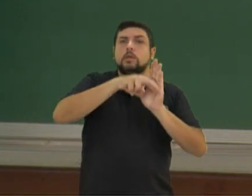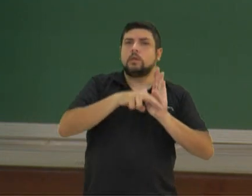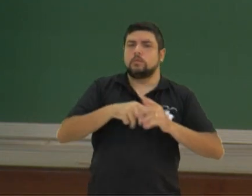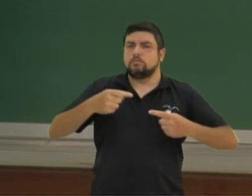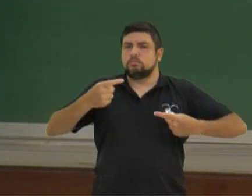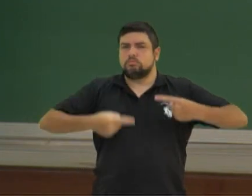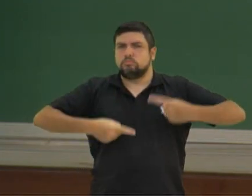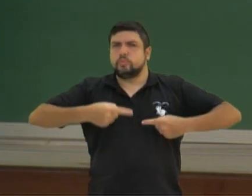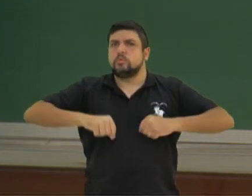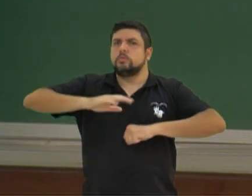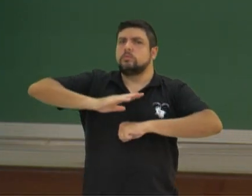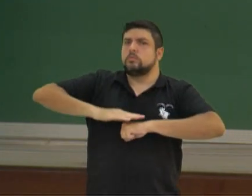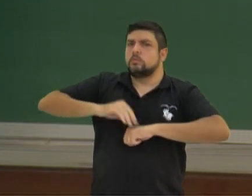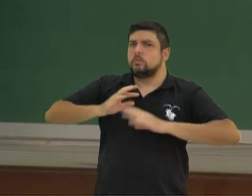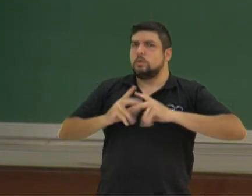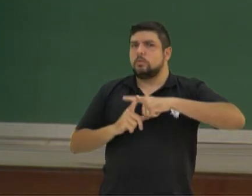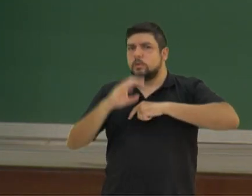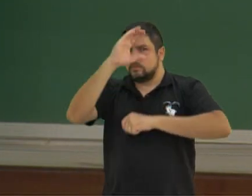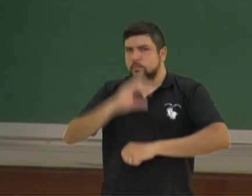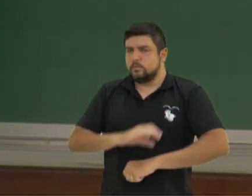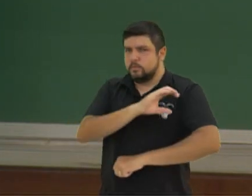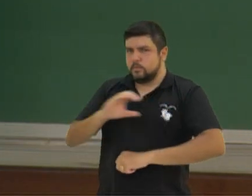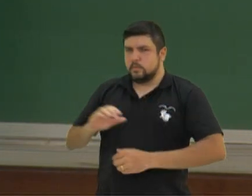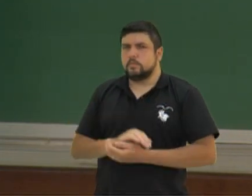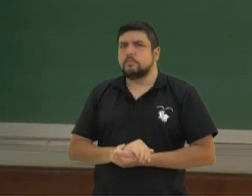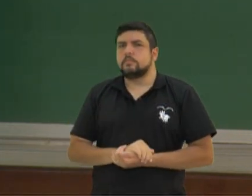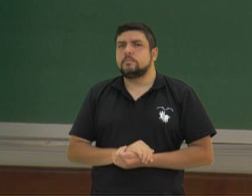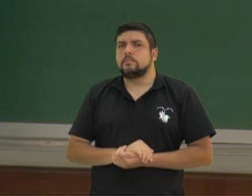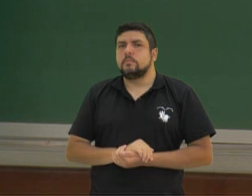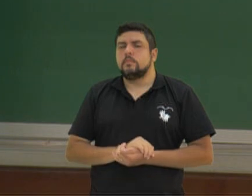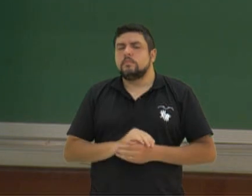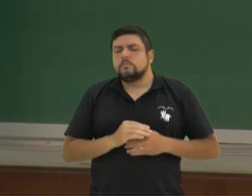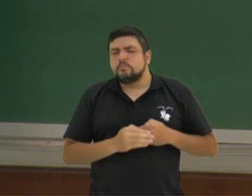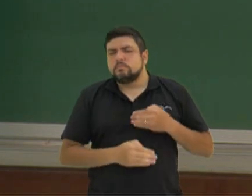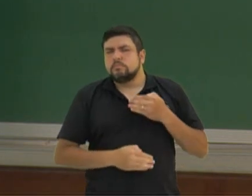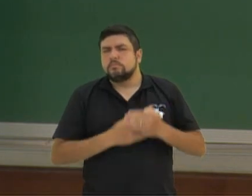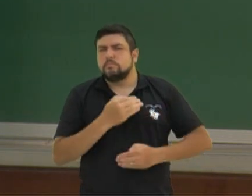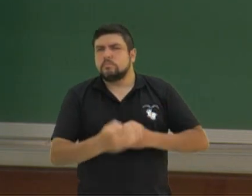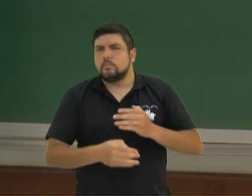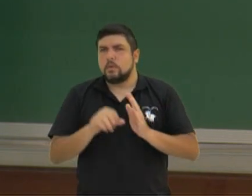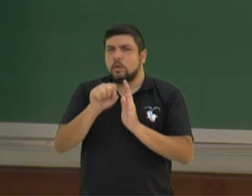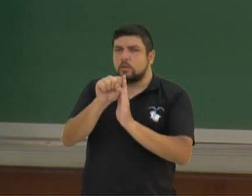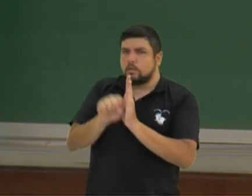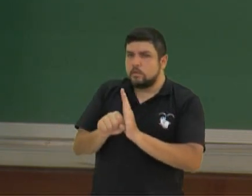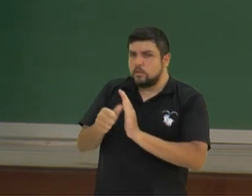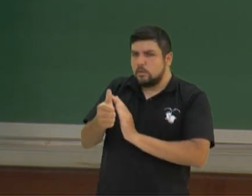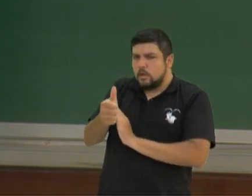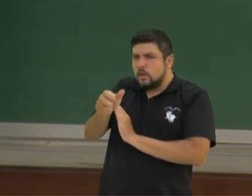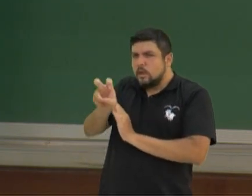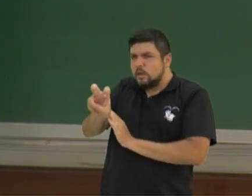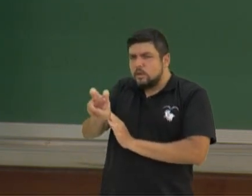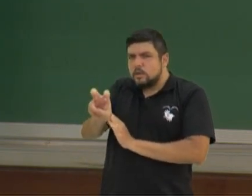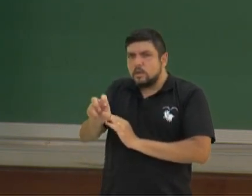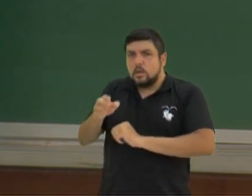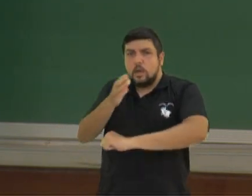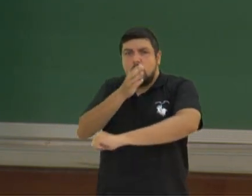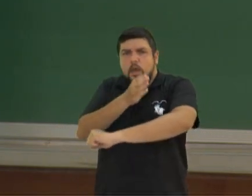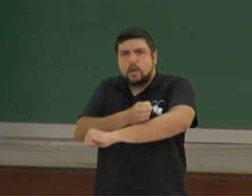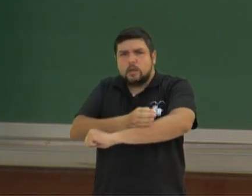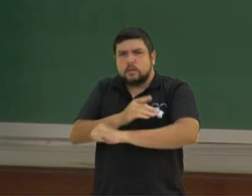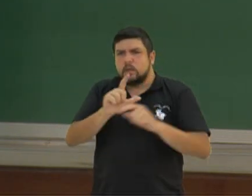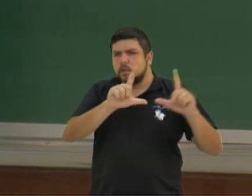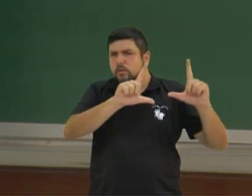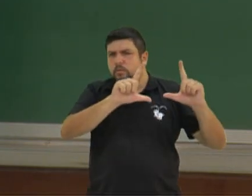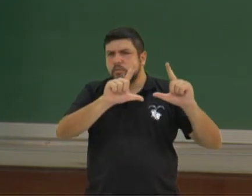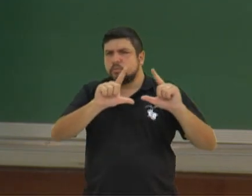período. Mas, quando a gente vai chegando ali no século XV, a baixa Idade Média, novas